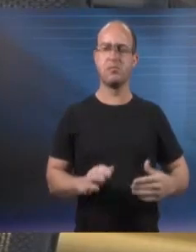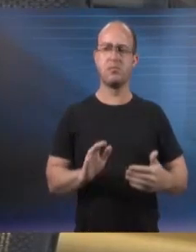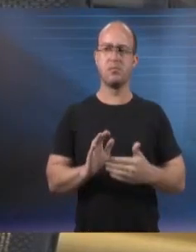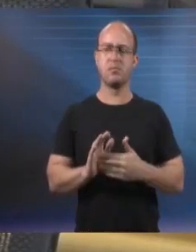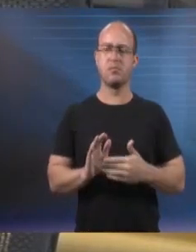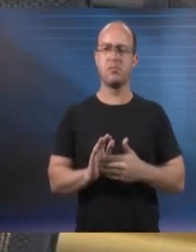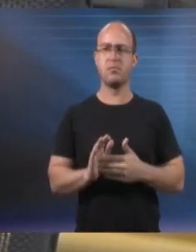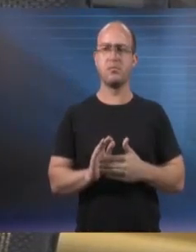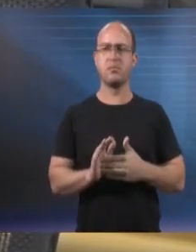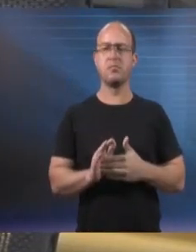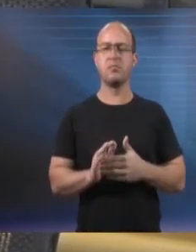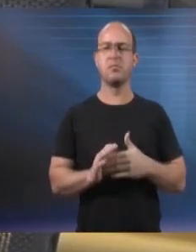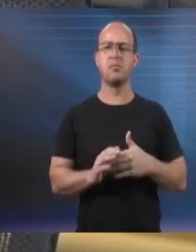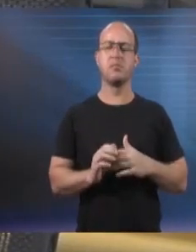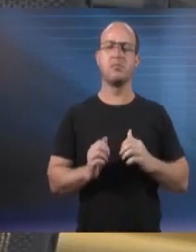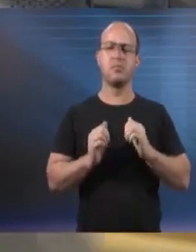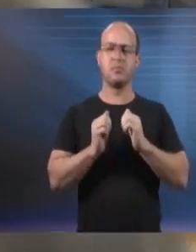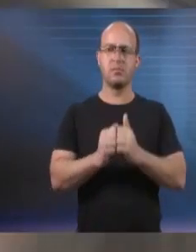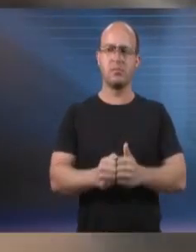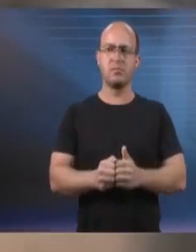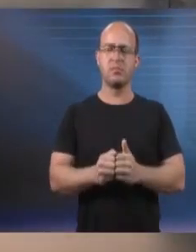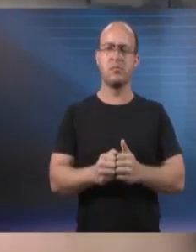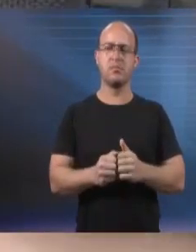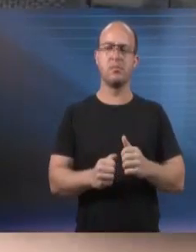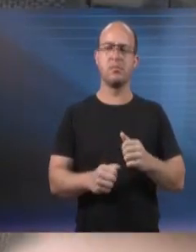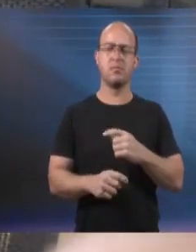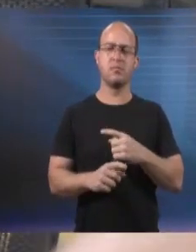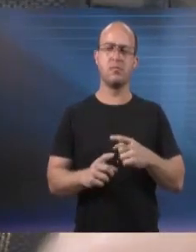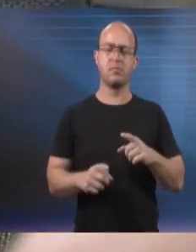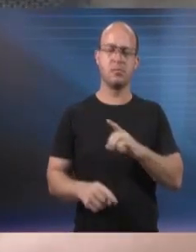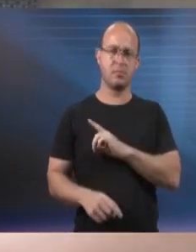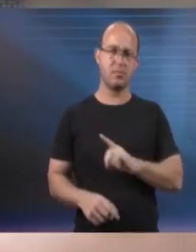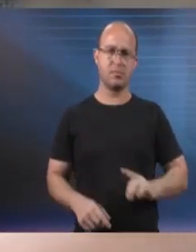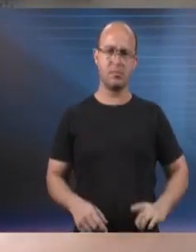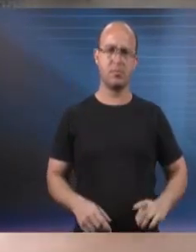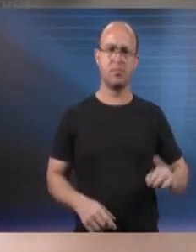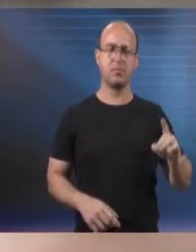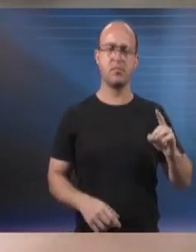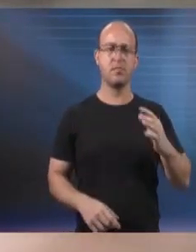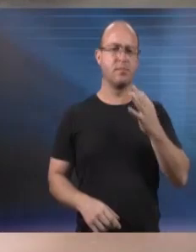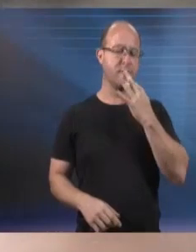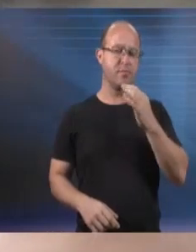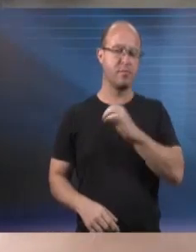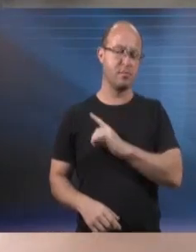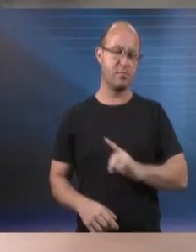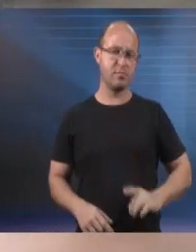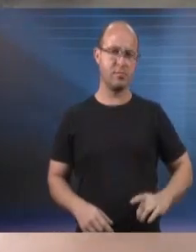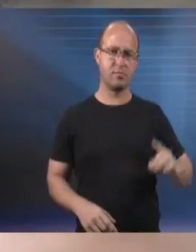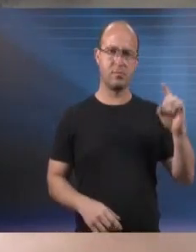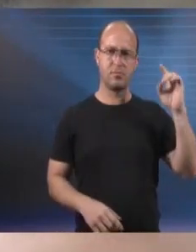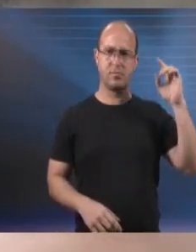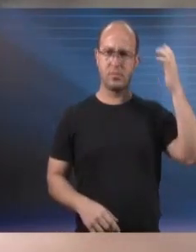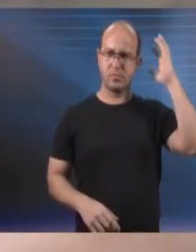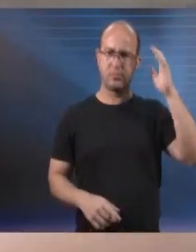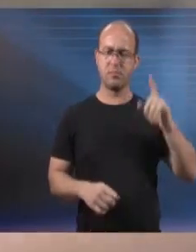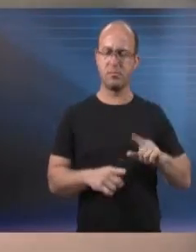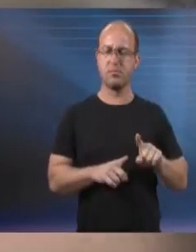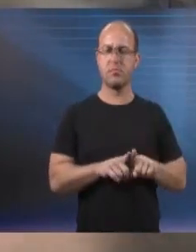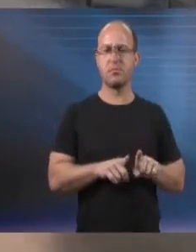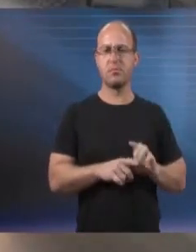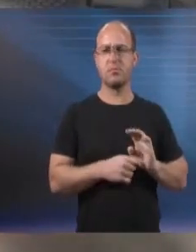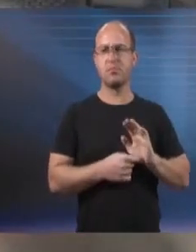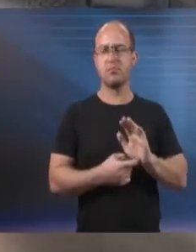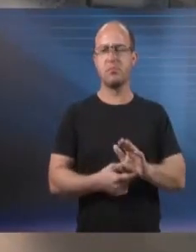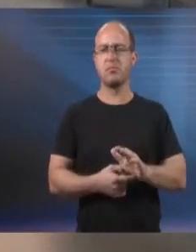proposição foi conjunta, eu apresentei, mas o deputado Francisco e a deputada Isolda também apresentaram, e a gente solicita que a mesa diretora